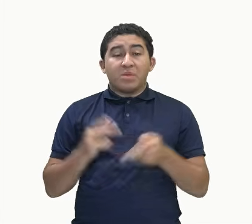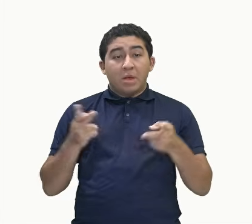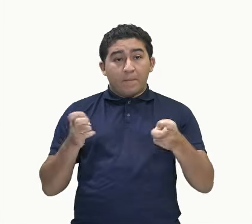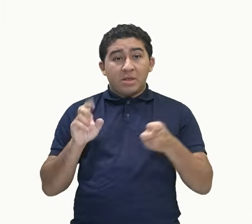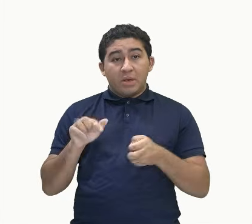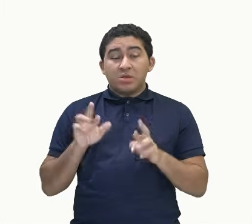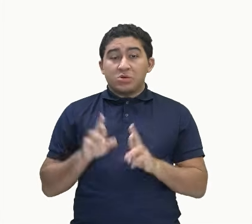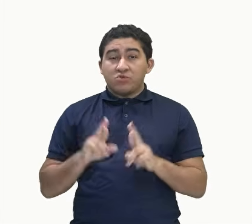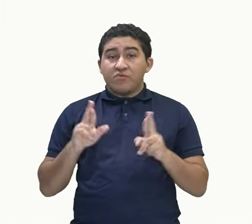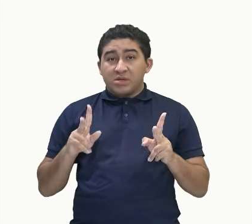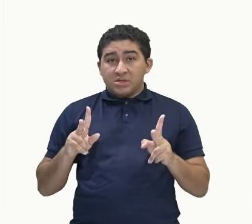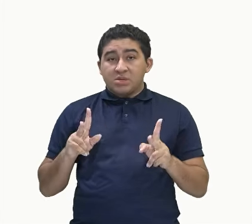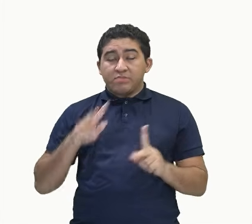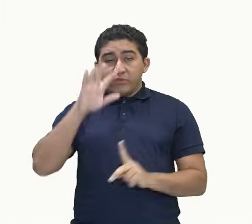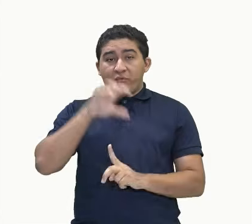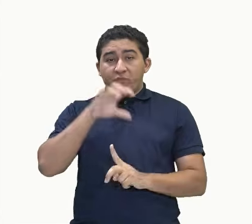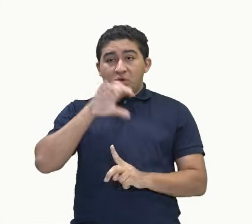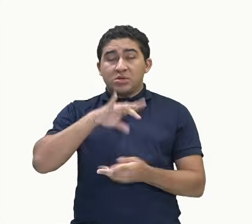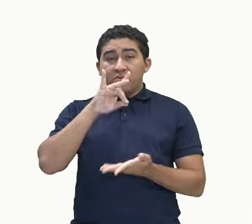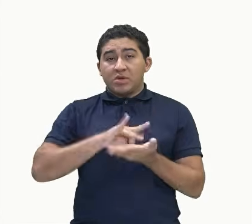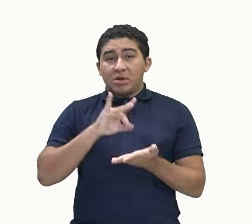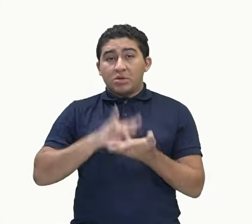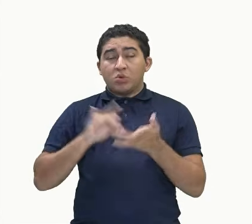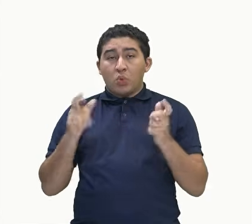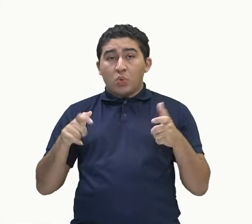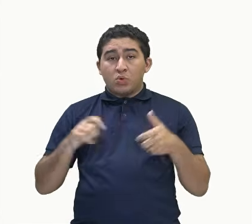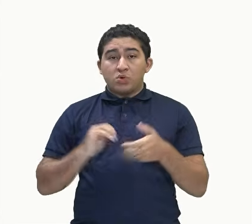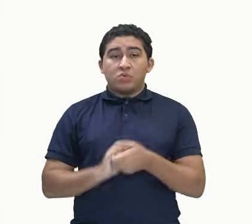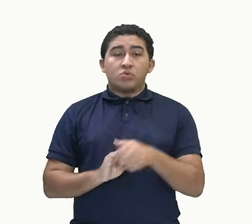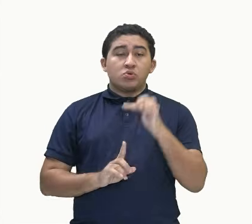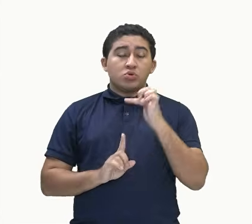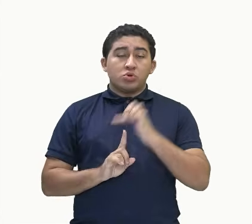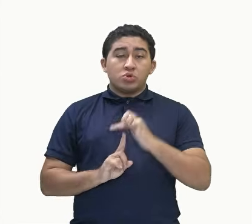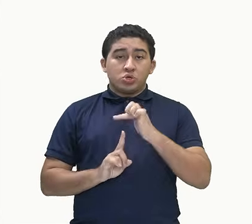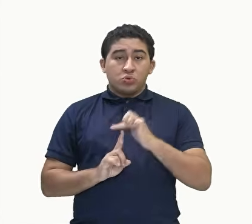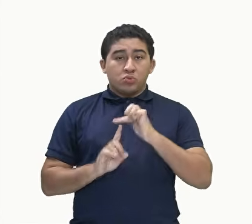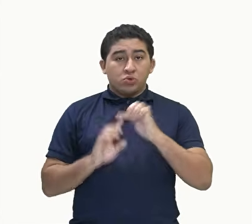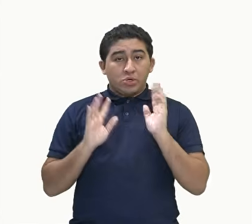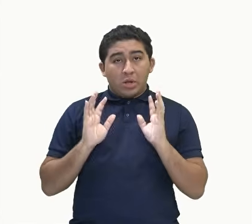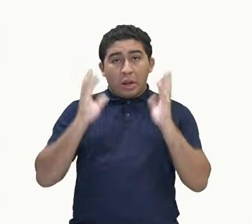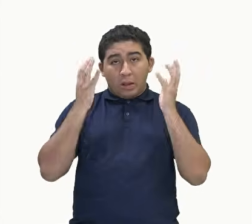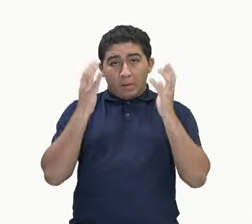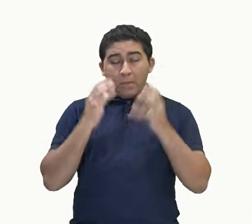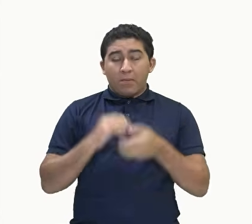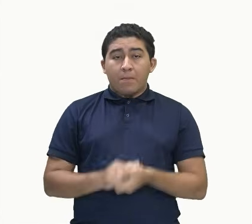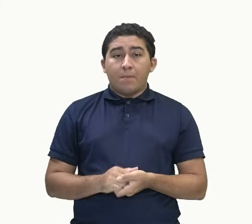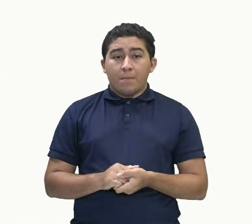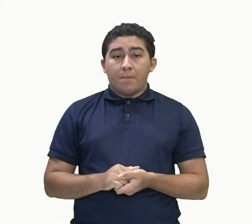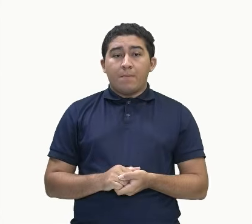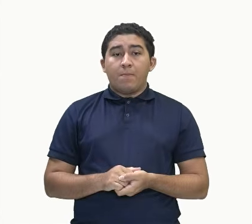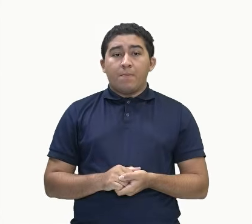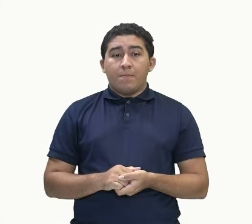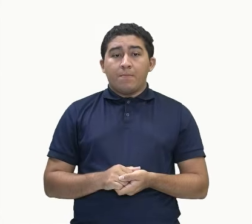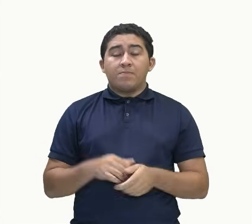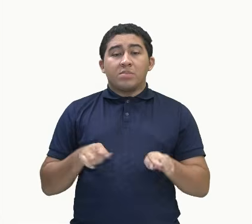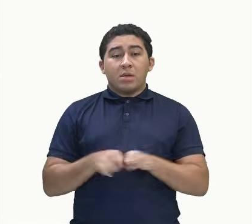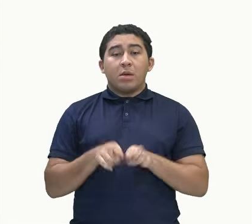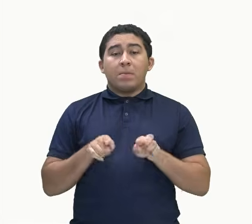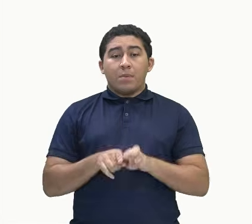diferenças que isso acaba influenciando nos tipos de climas, né? E também